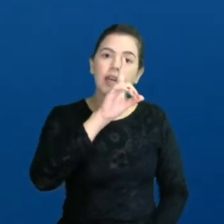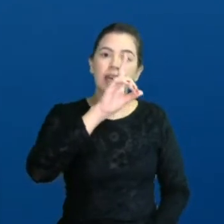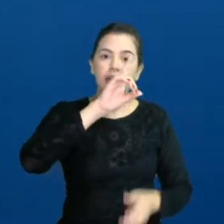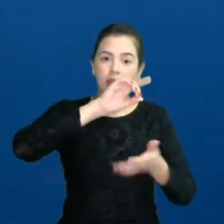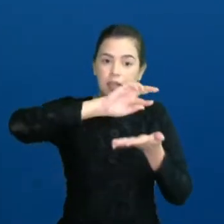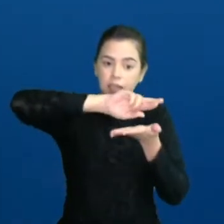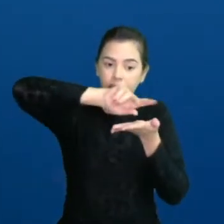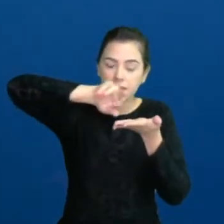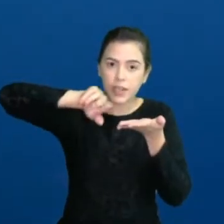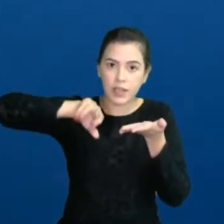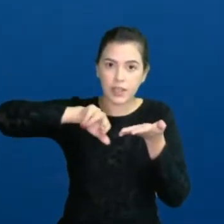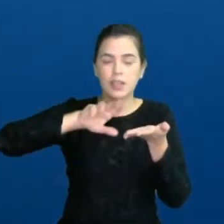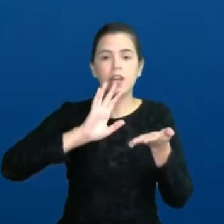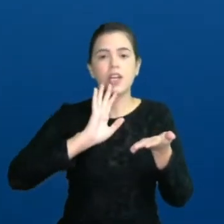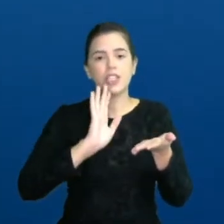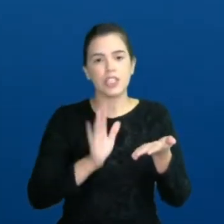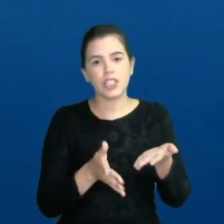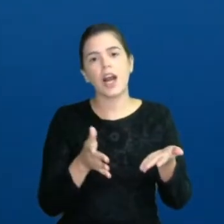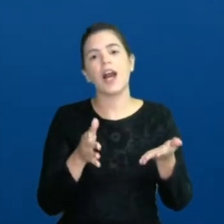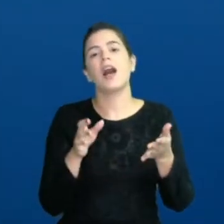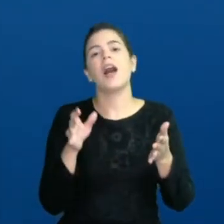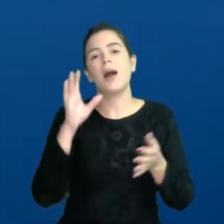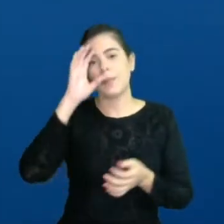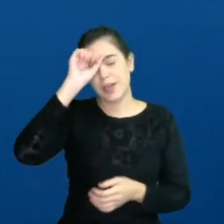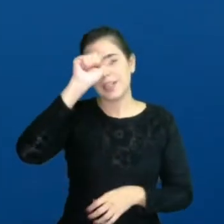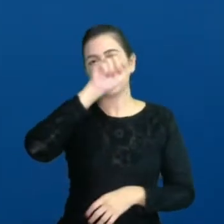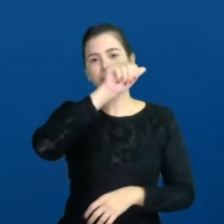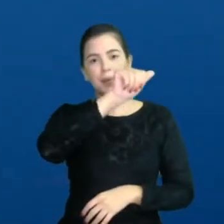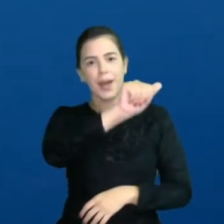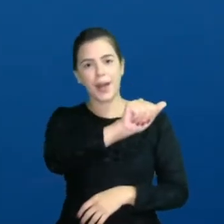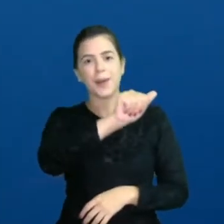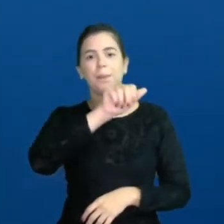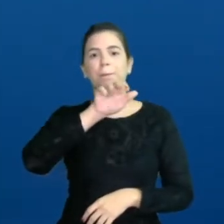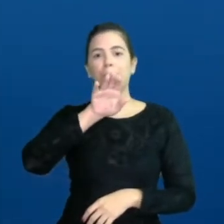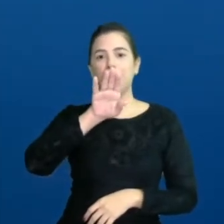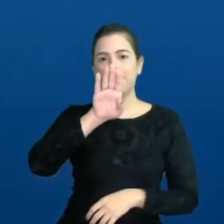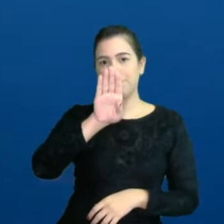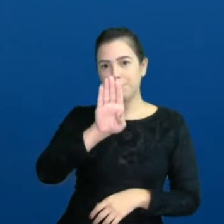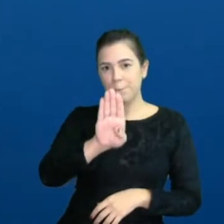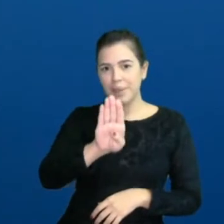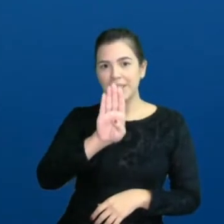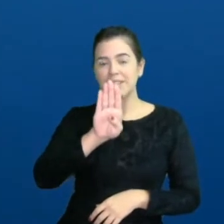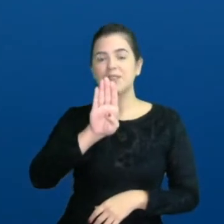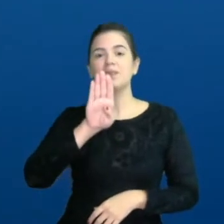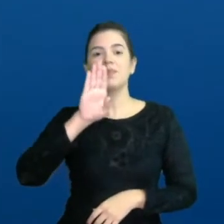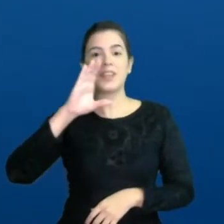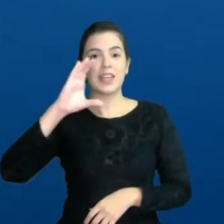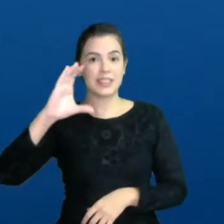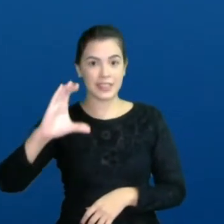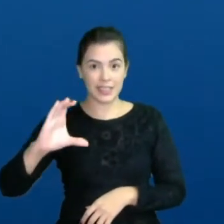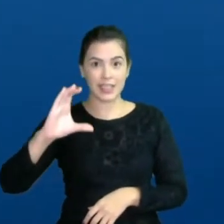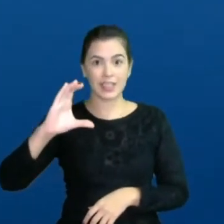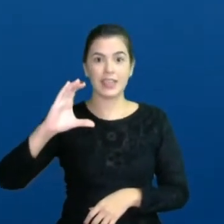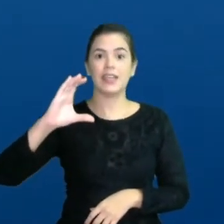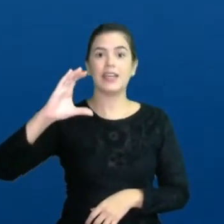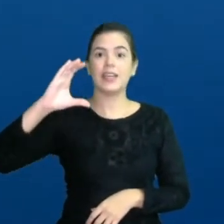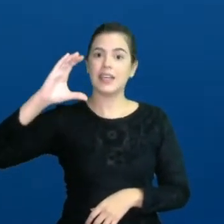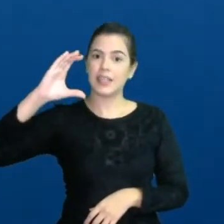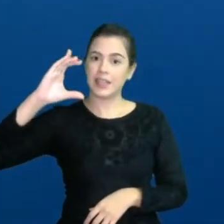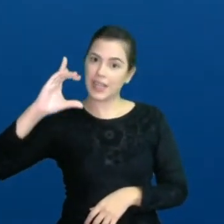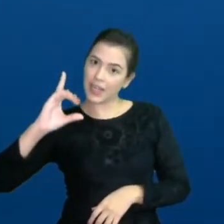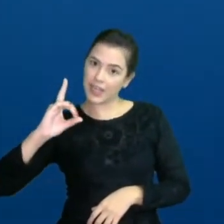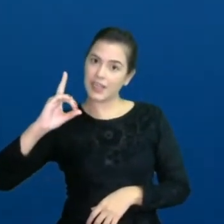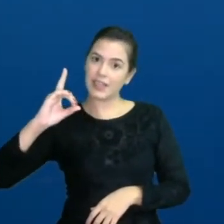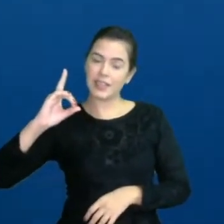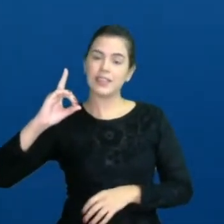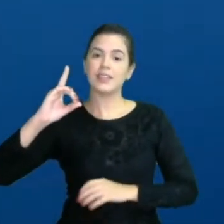já aprendeu as formas da letrinha A, as formas da letrinha B, as formas da letrinha C e as formas da letrinha